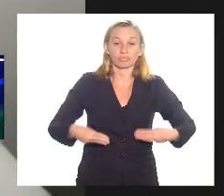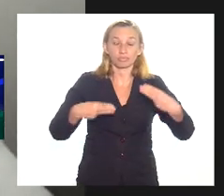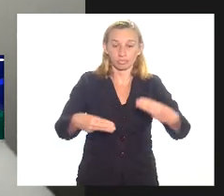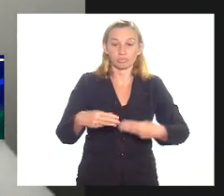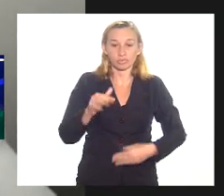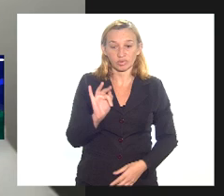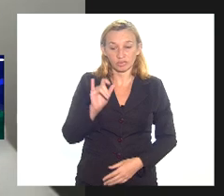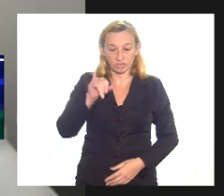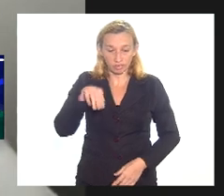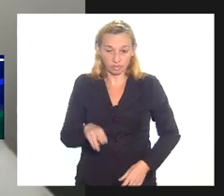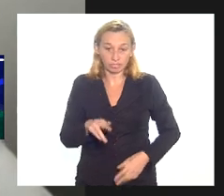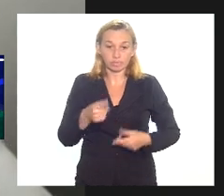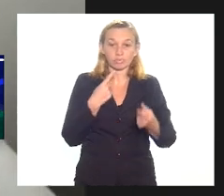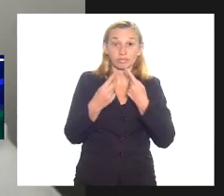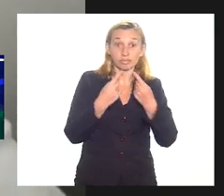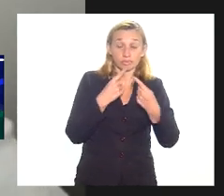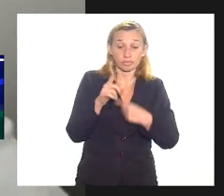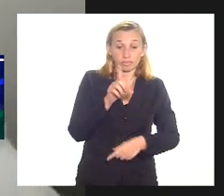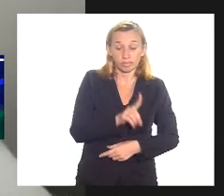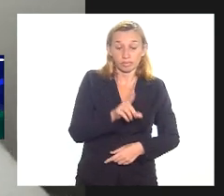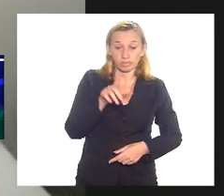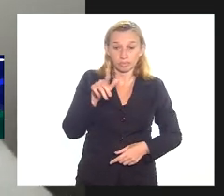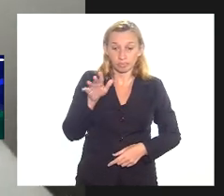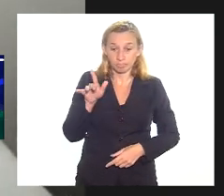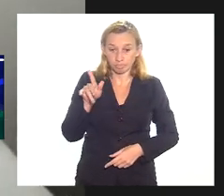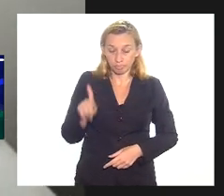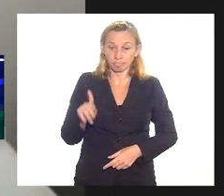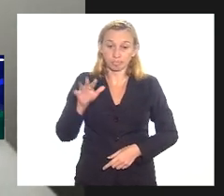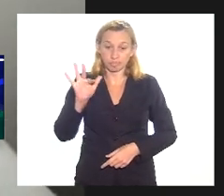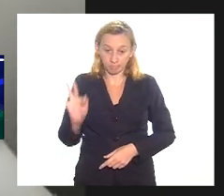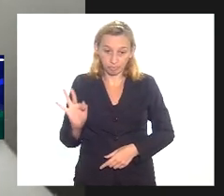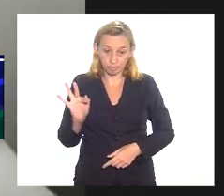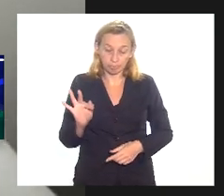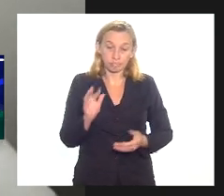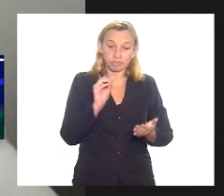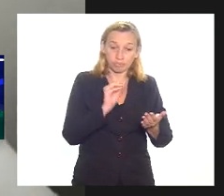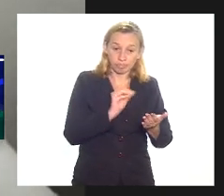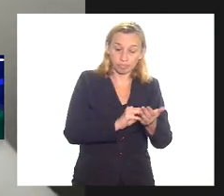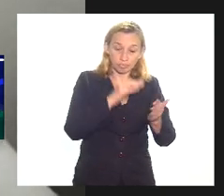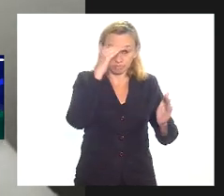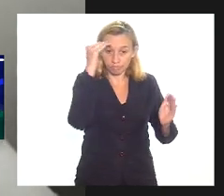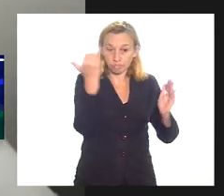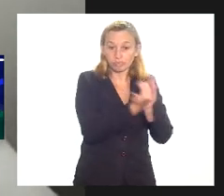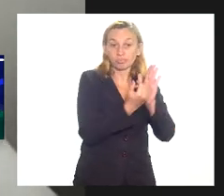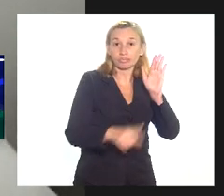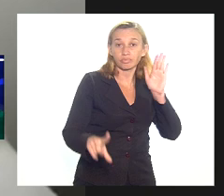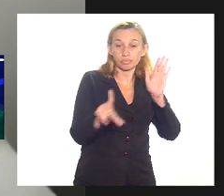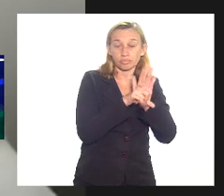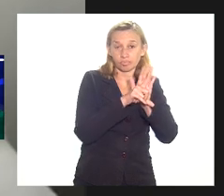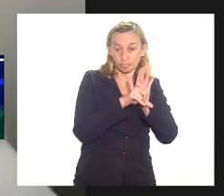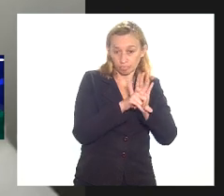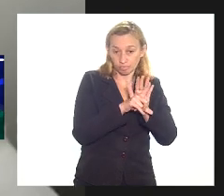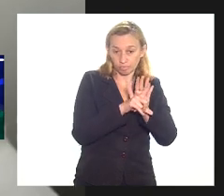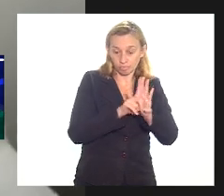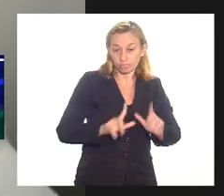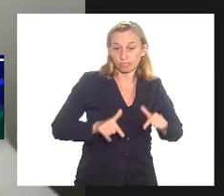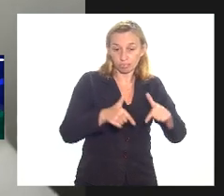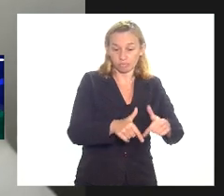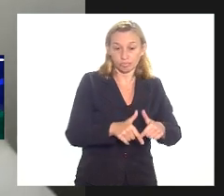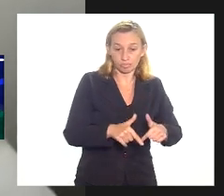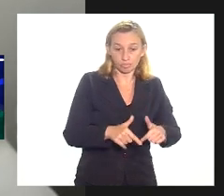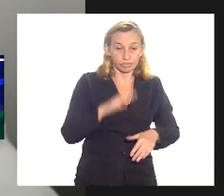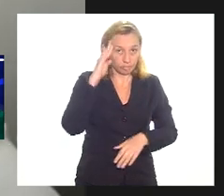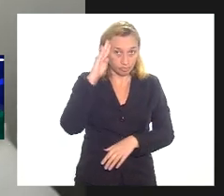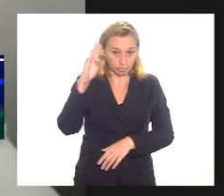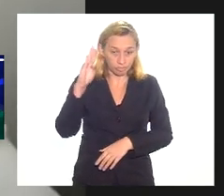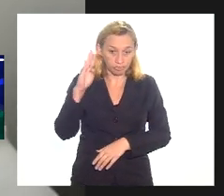discutindo a ADPF e o constante descumprimento dessa lei, dessa ação tão